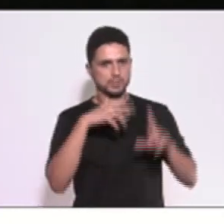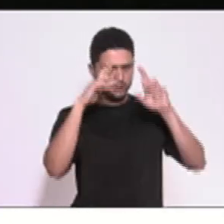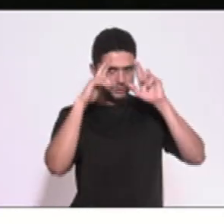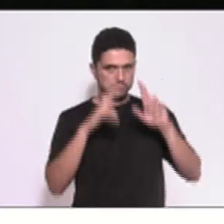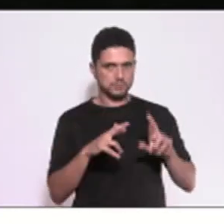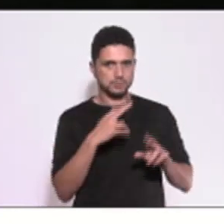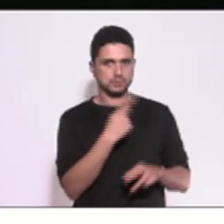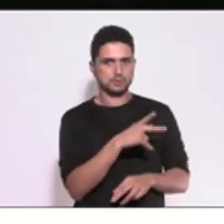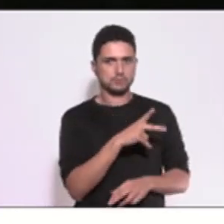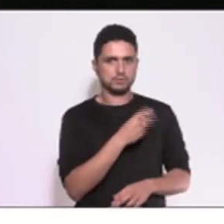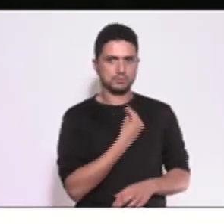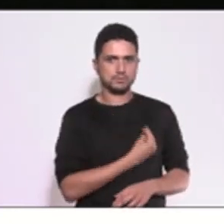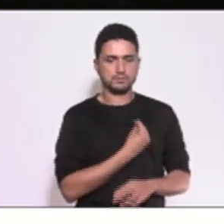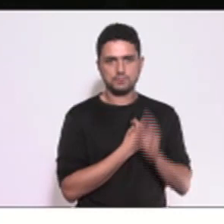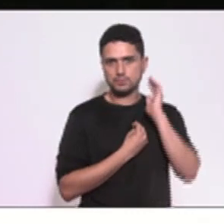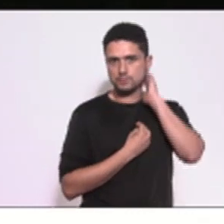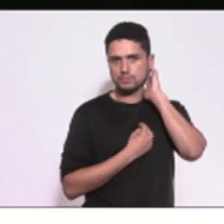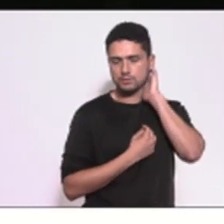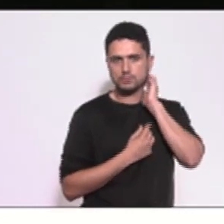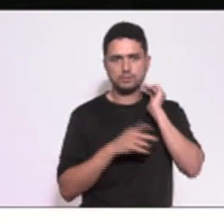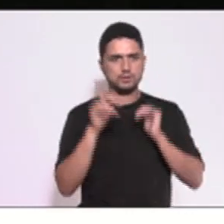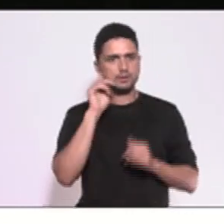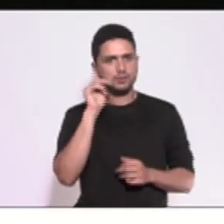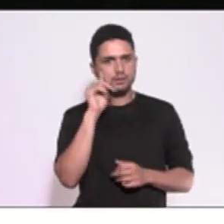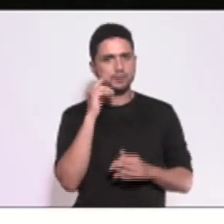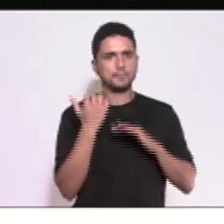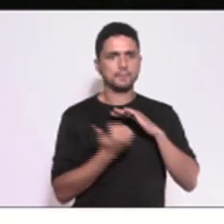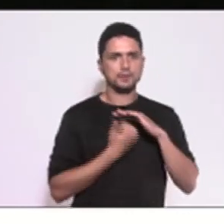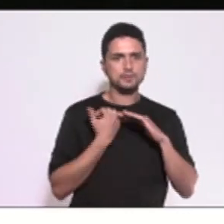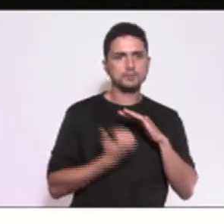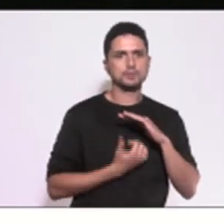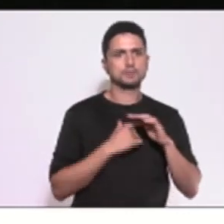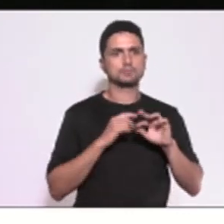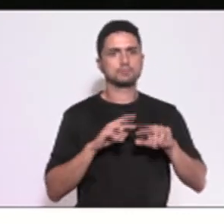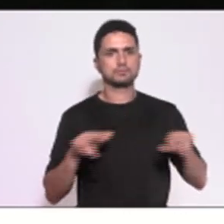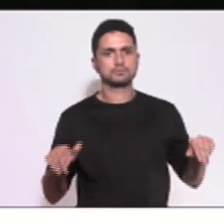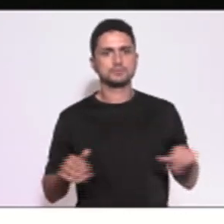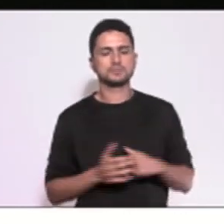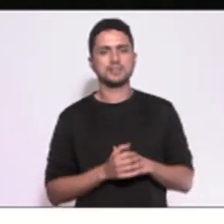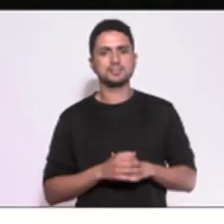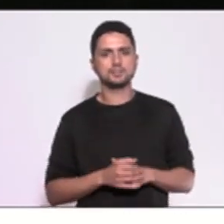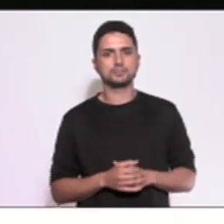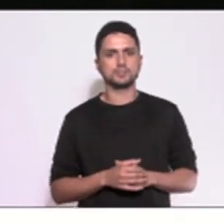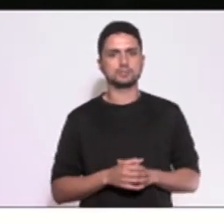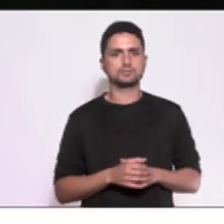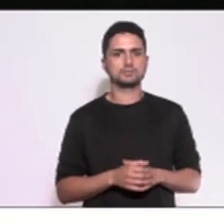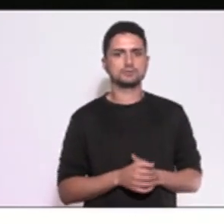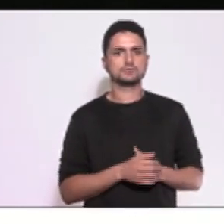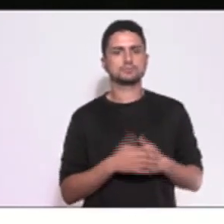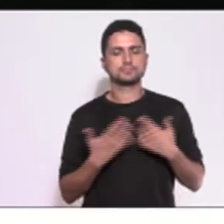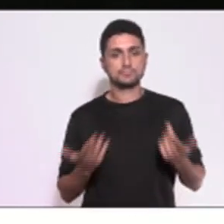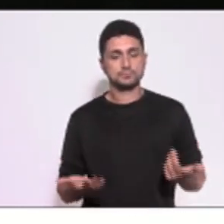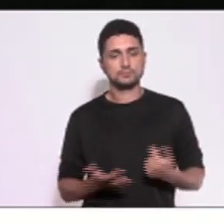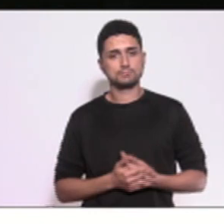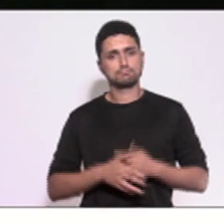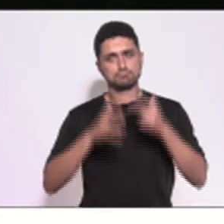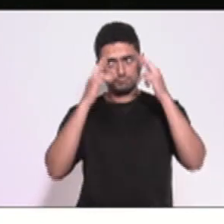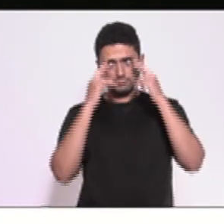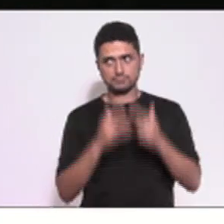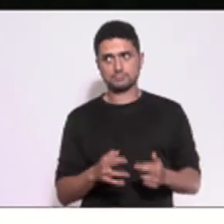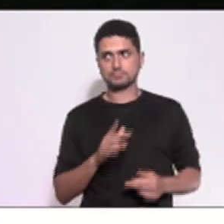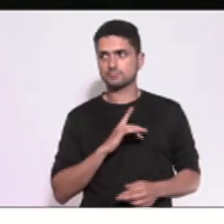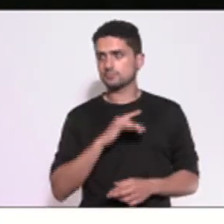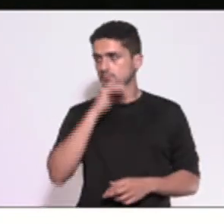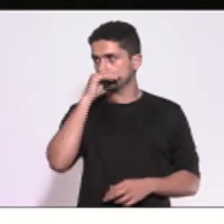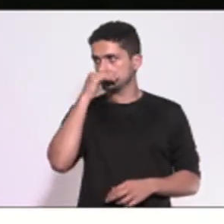como político, personalidade, radialista, empresário e reconheço tudo que Vossa Excelência fez para o Rio de